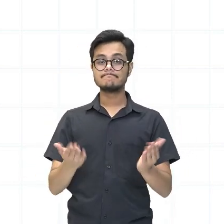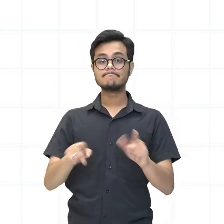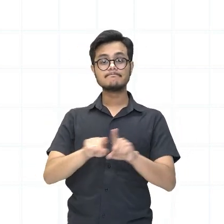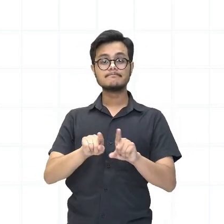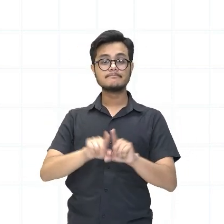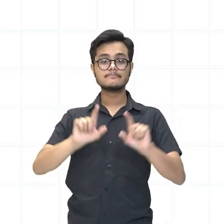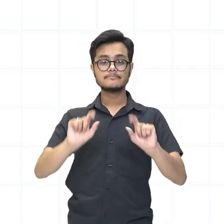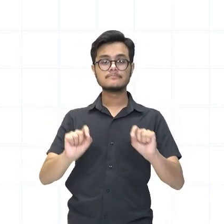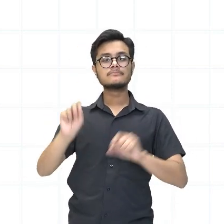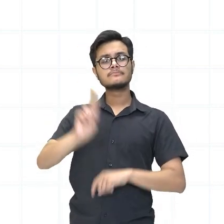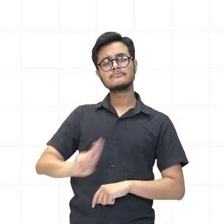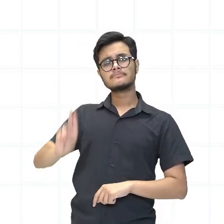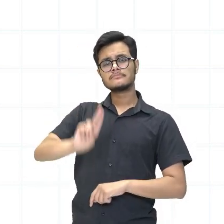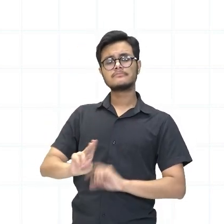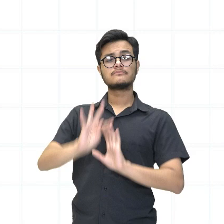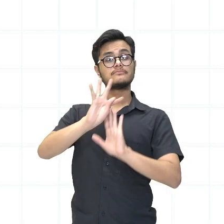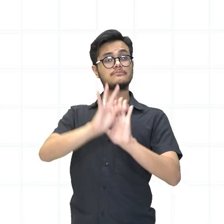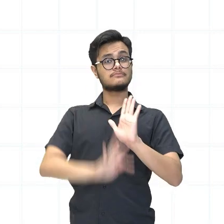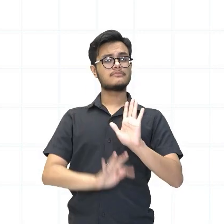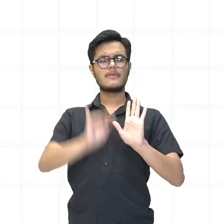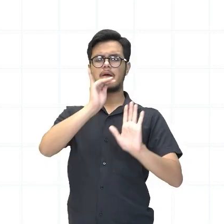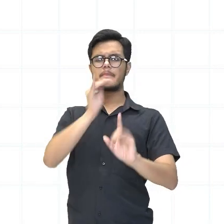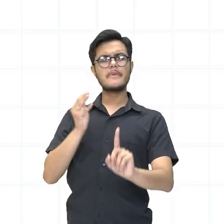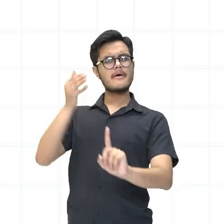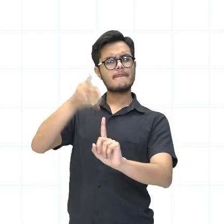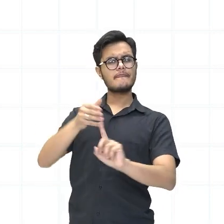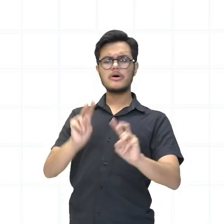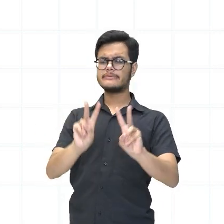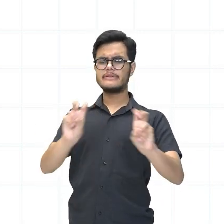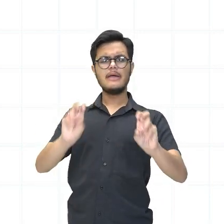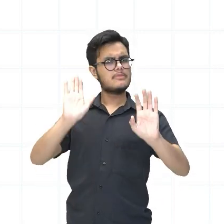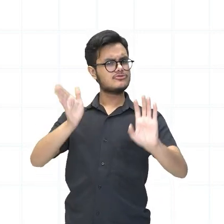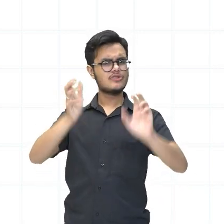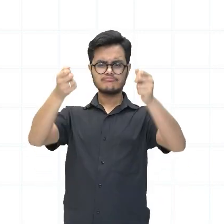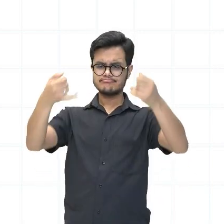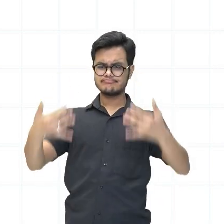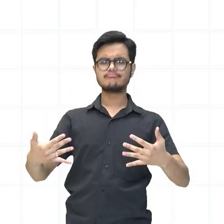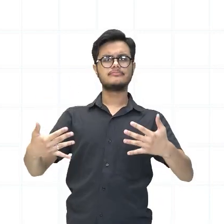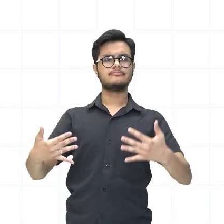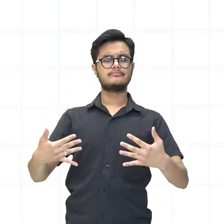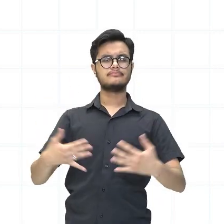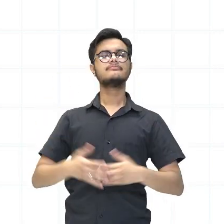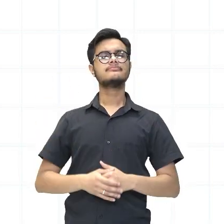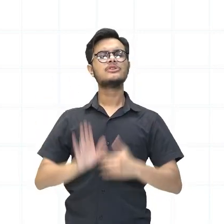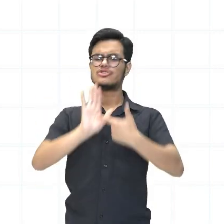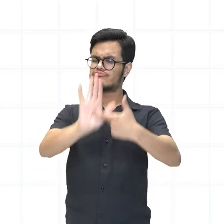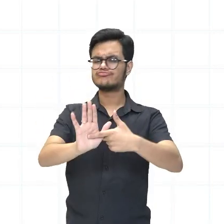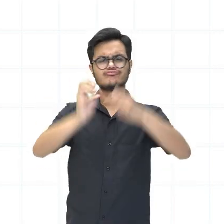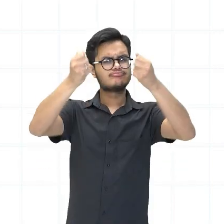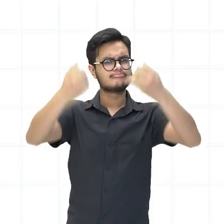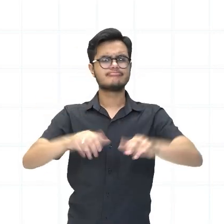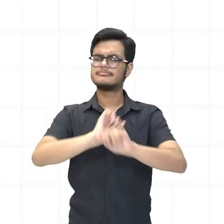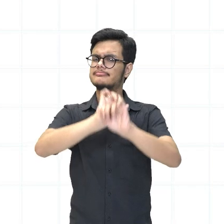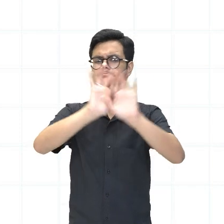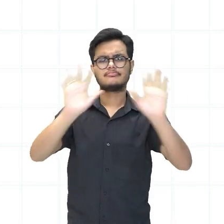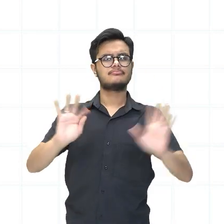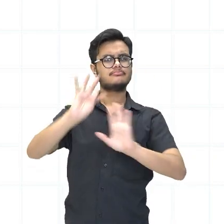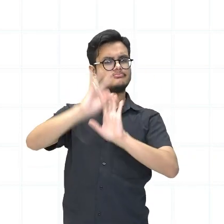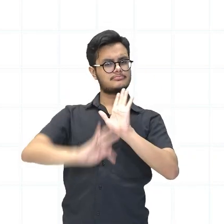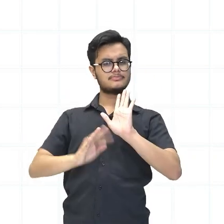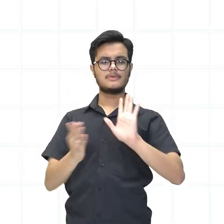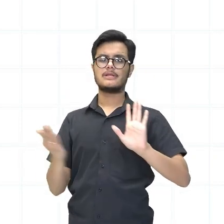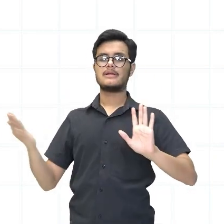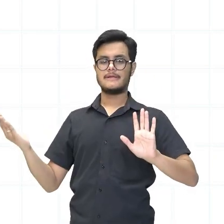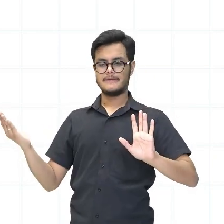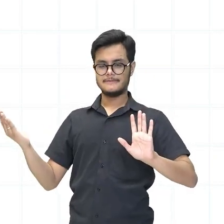o uso de um discurso direto, colocando aí para vocês a citação direta dentro do nosso texto, olha